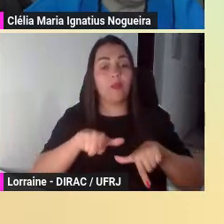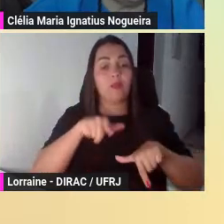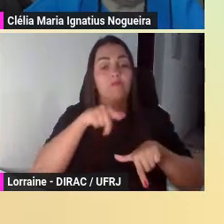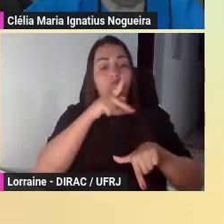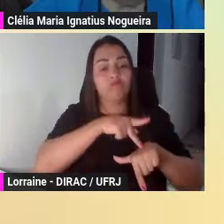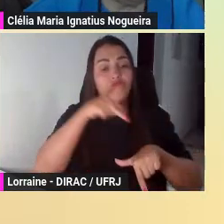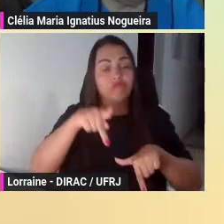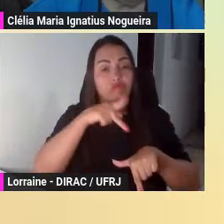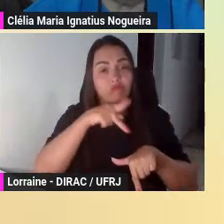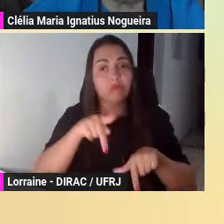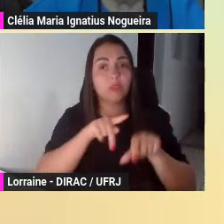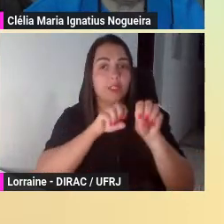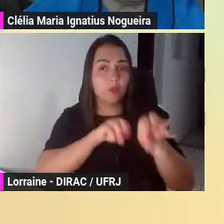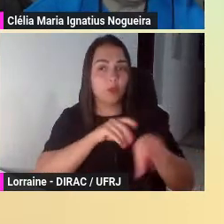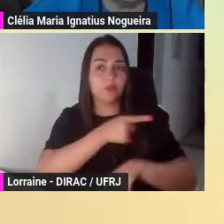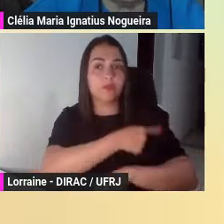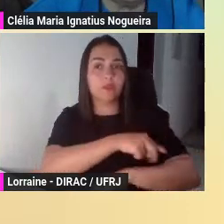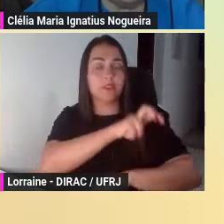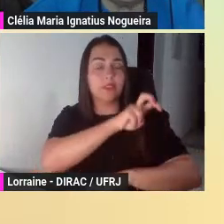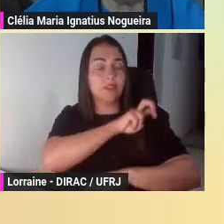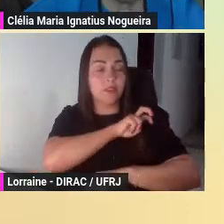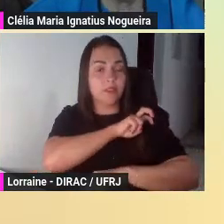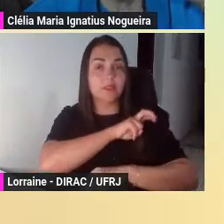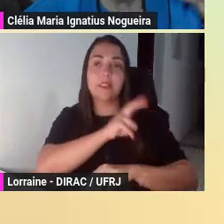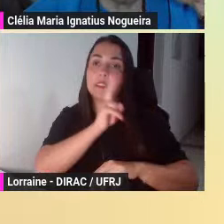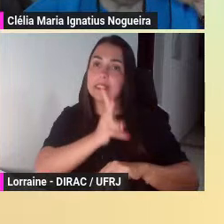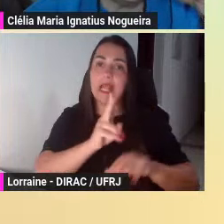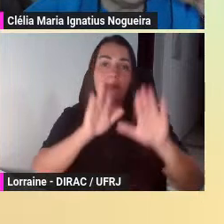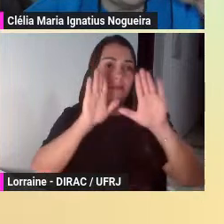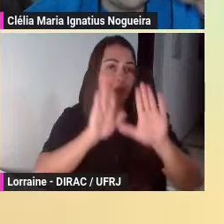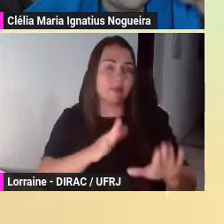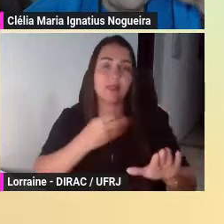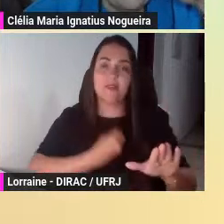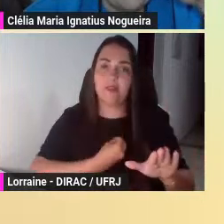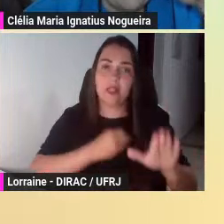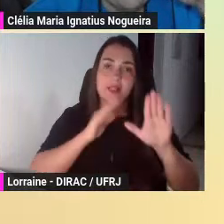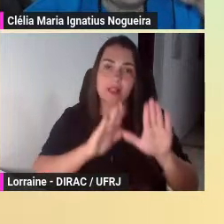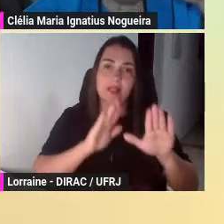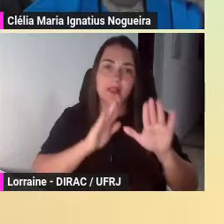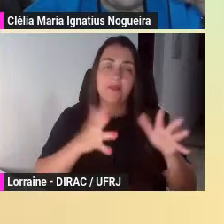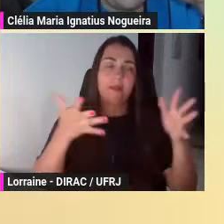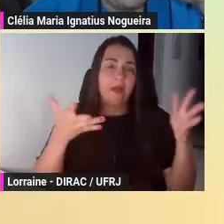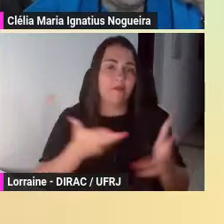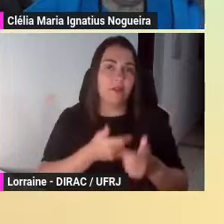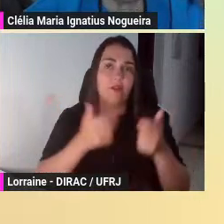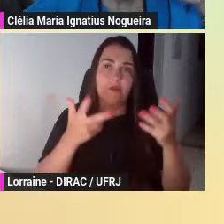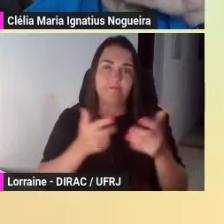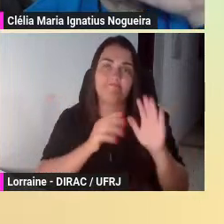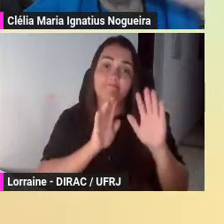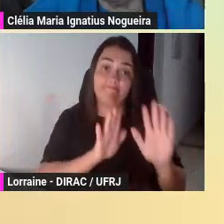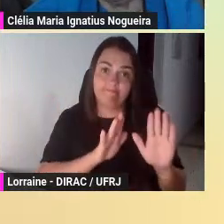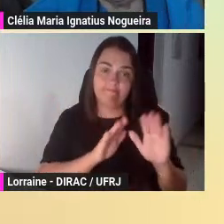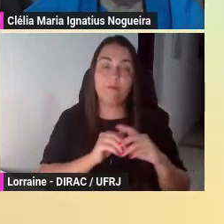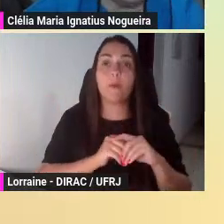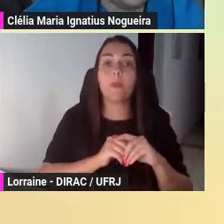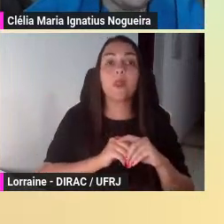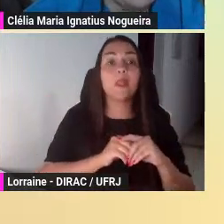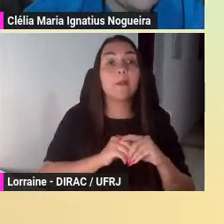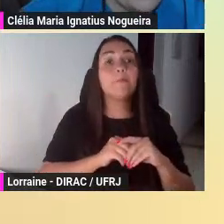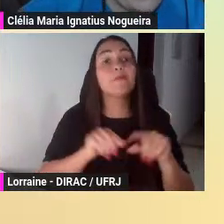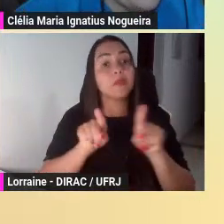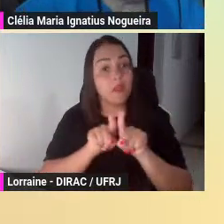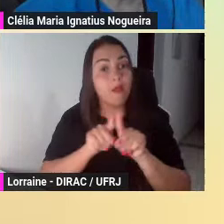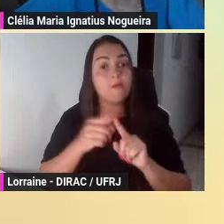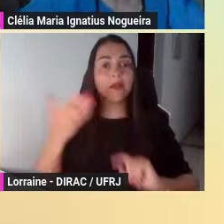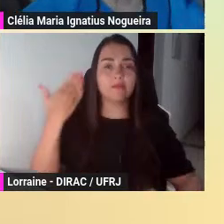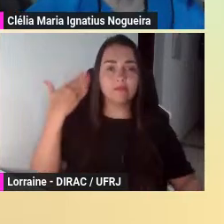educação infantil nos anos iniciais, e tudo bem, estava maravilhoso. E também se estudava,